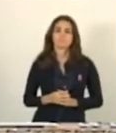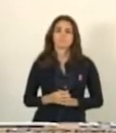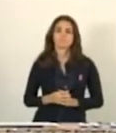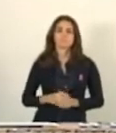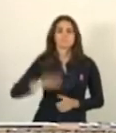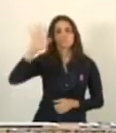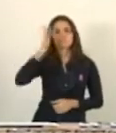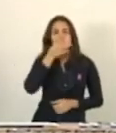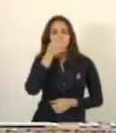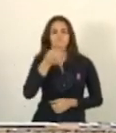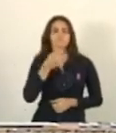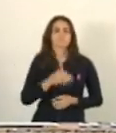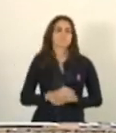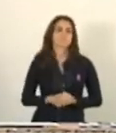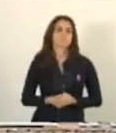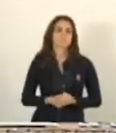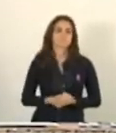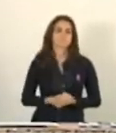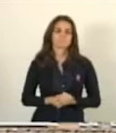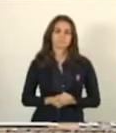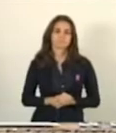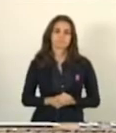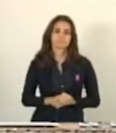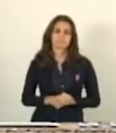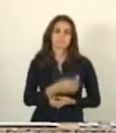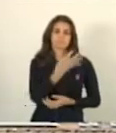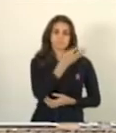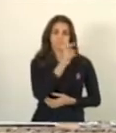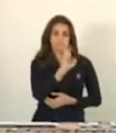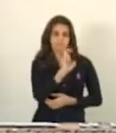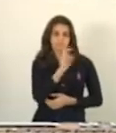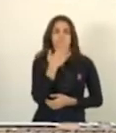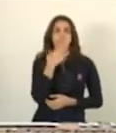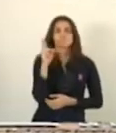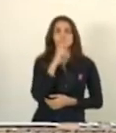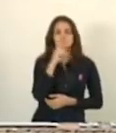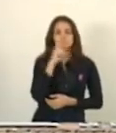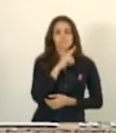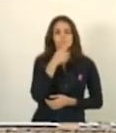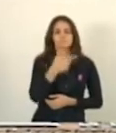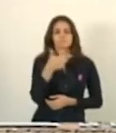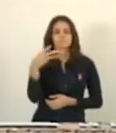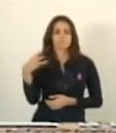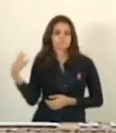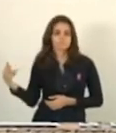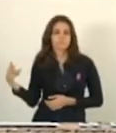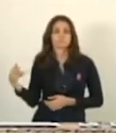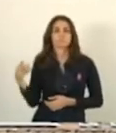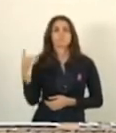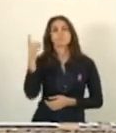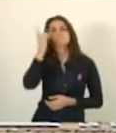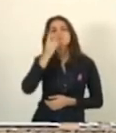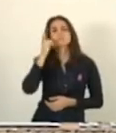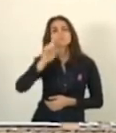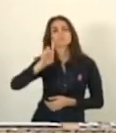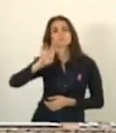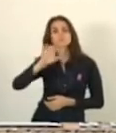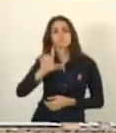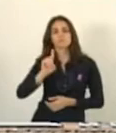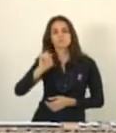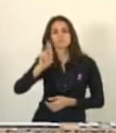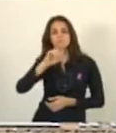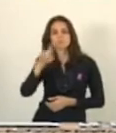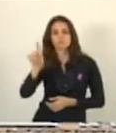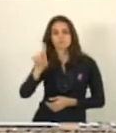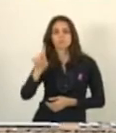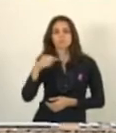contrários se manifestam. O item 45, requerimento de urgência 233-21, deputado Luiz Durão, em votação. Os deputados que aprovam permaneçam